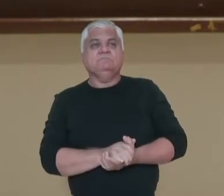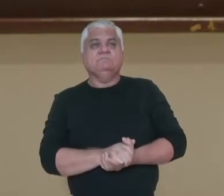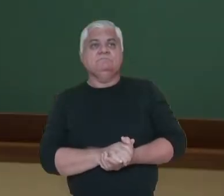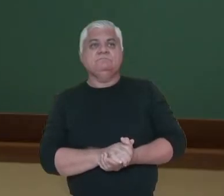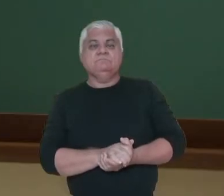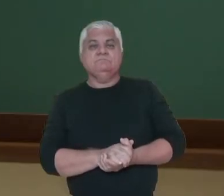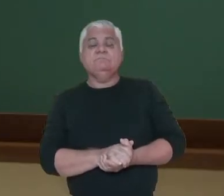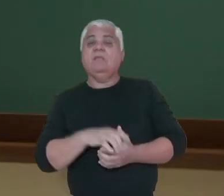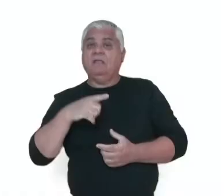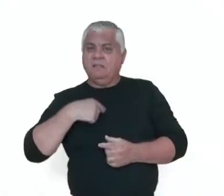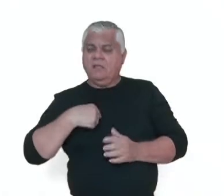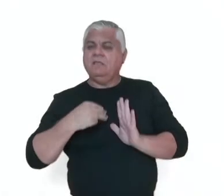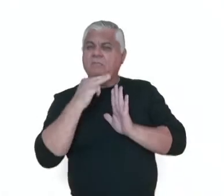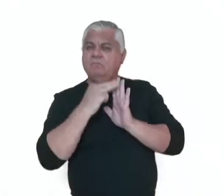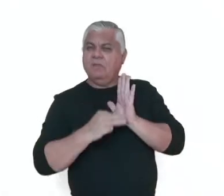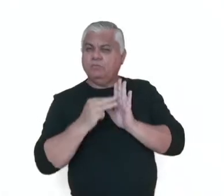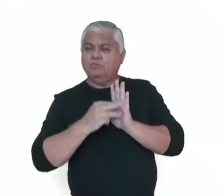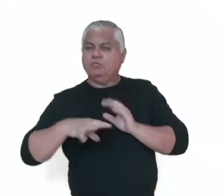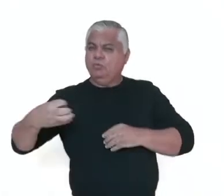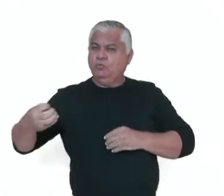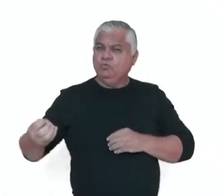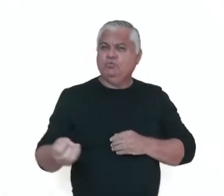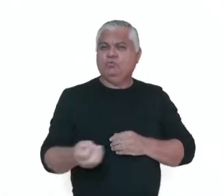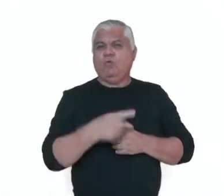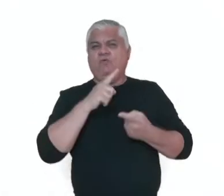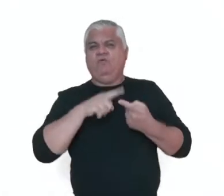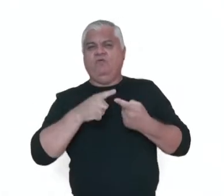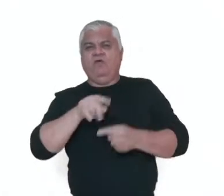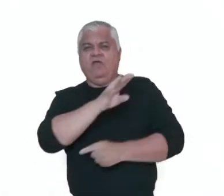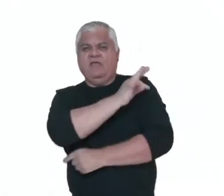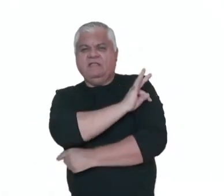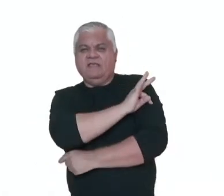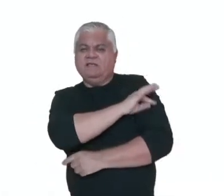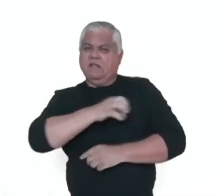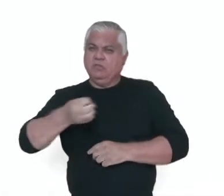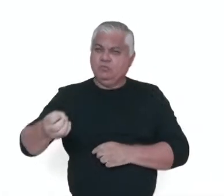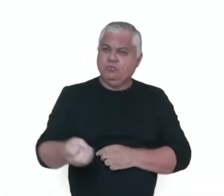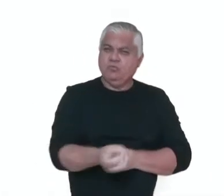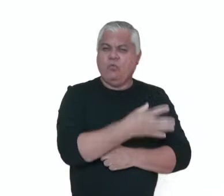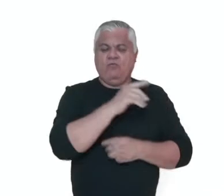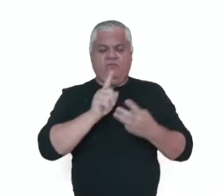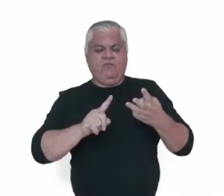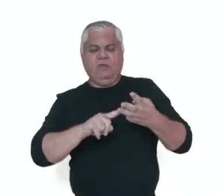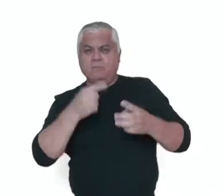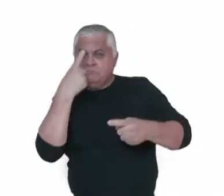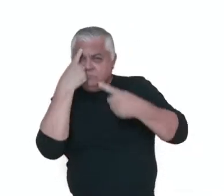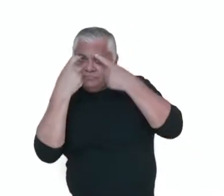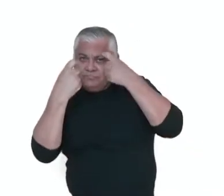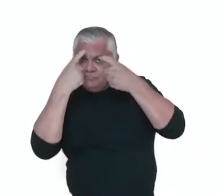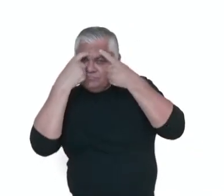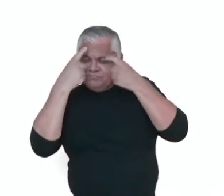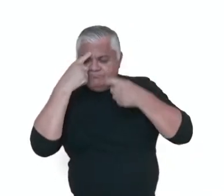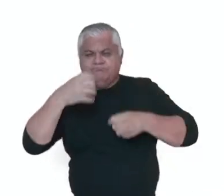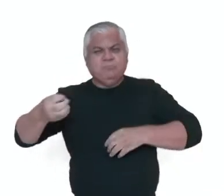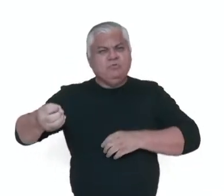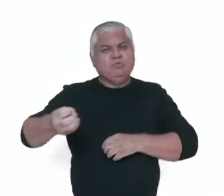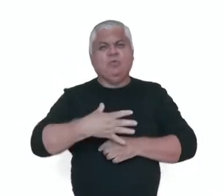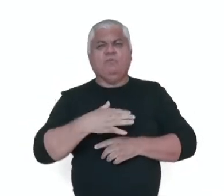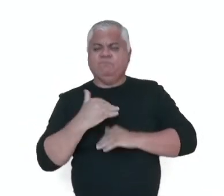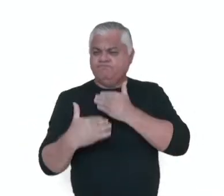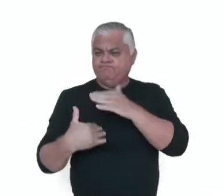Novos métodos, tendências e técnicas são criados e desenvolvidos. E para isso, o desenvolvimento da ciência